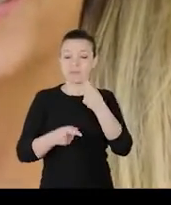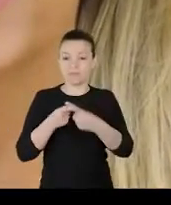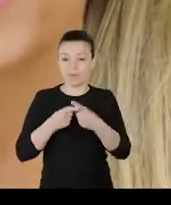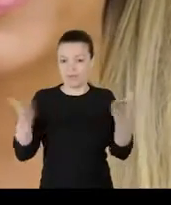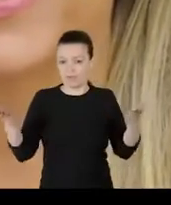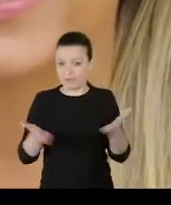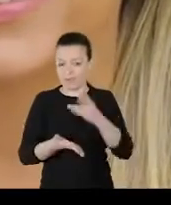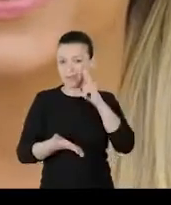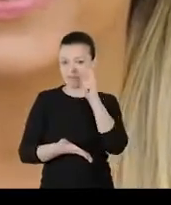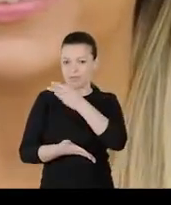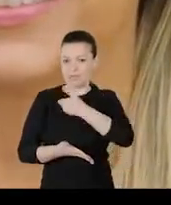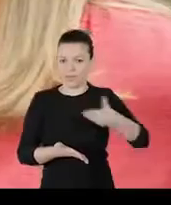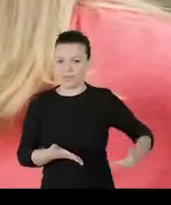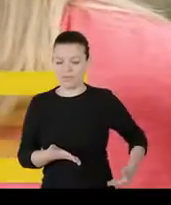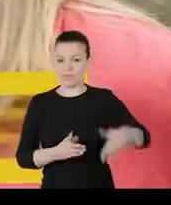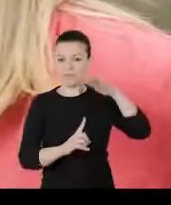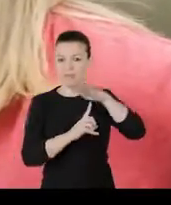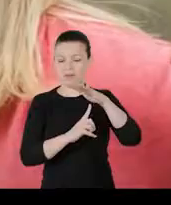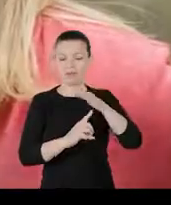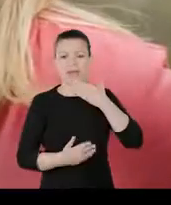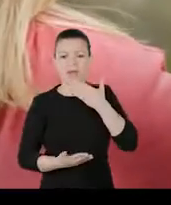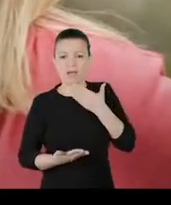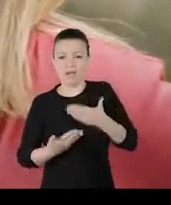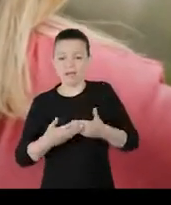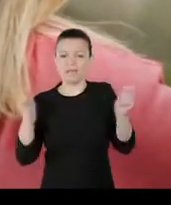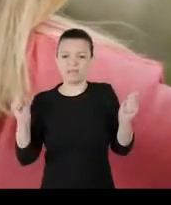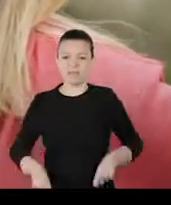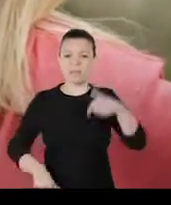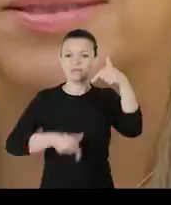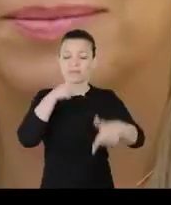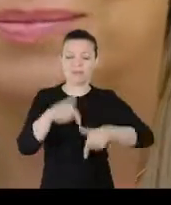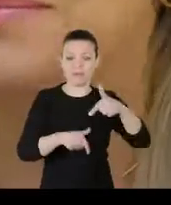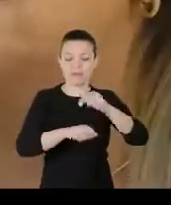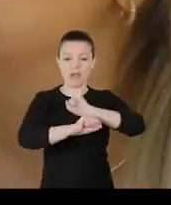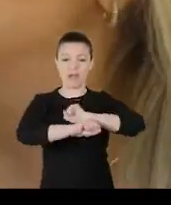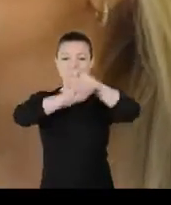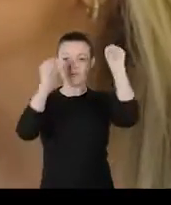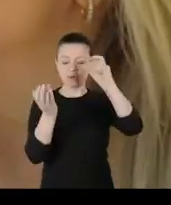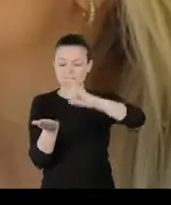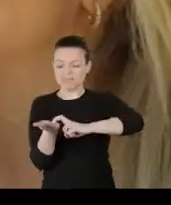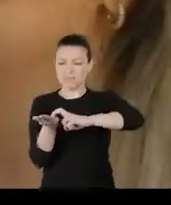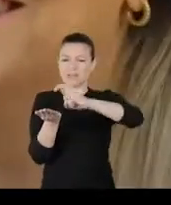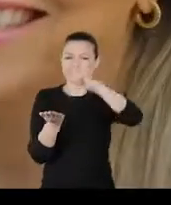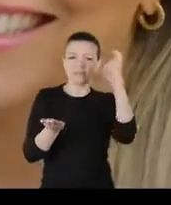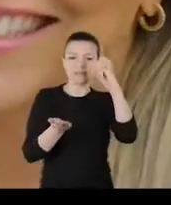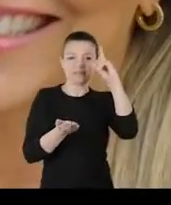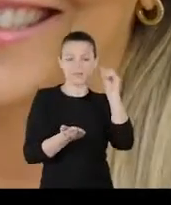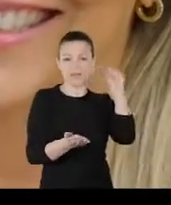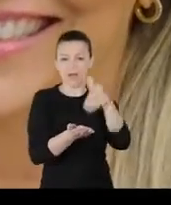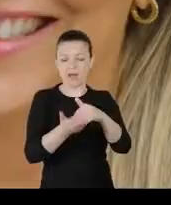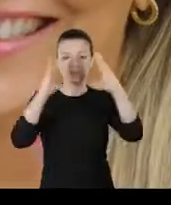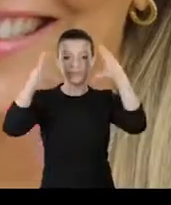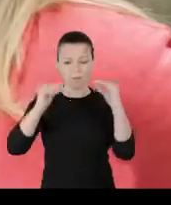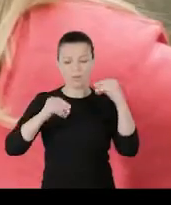dias que ela tem governado o Paraná, tem uma incrível capacidade de trabalho, acorda antes da aurora e vai até